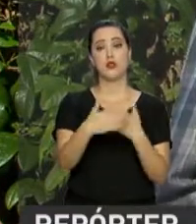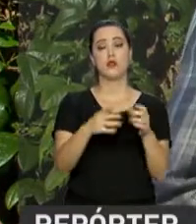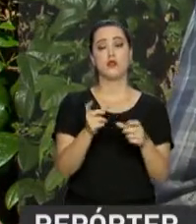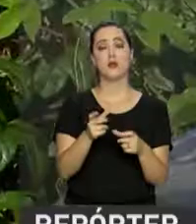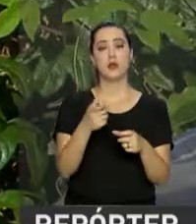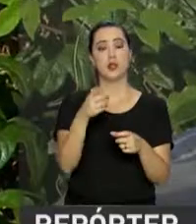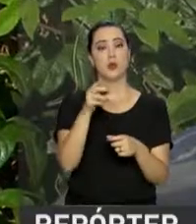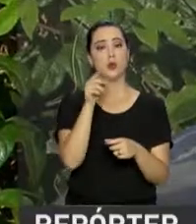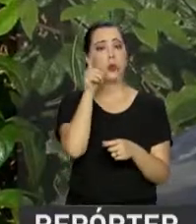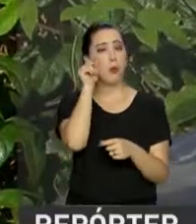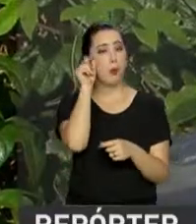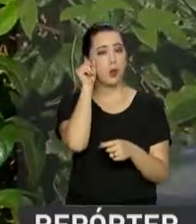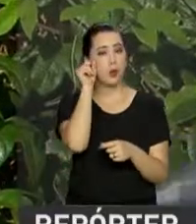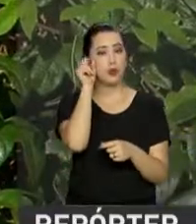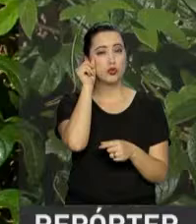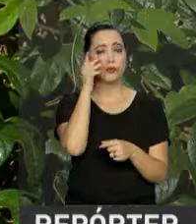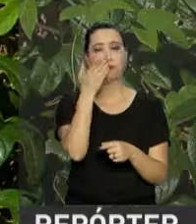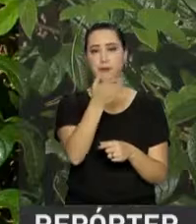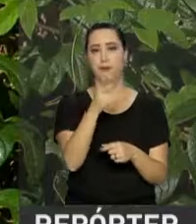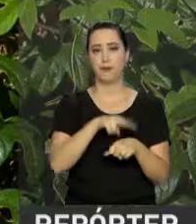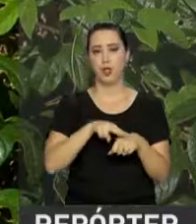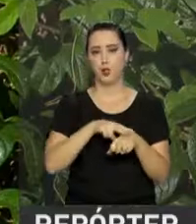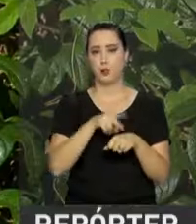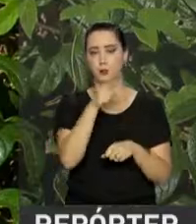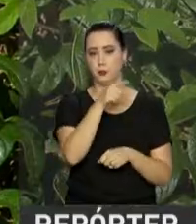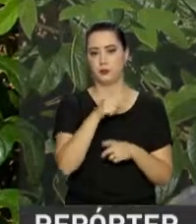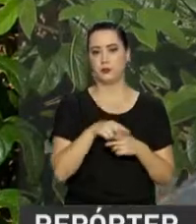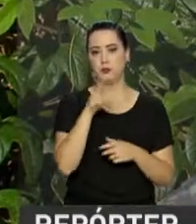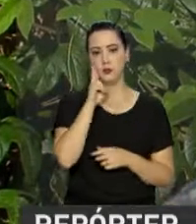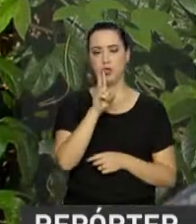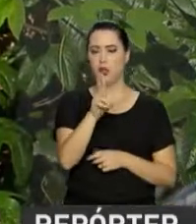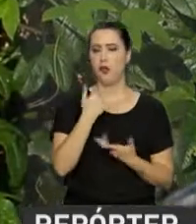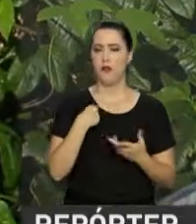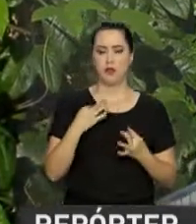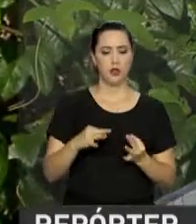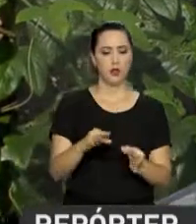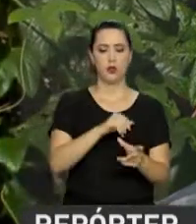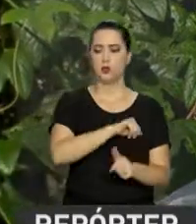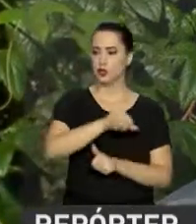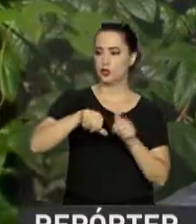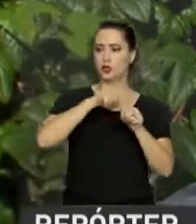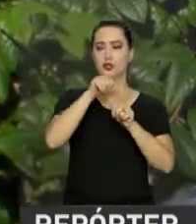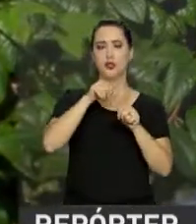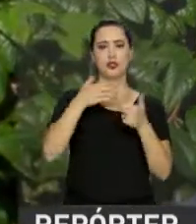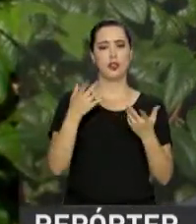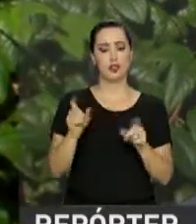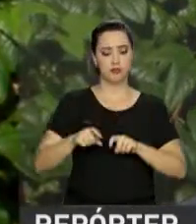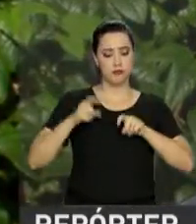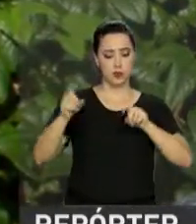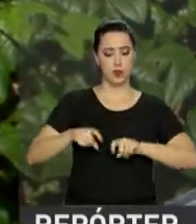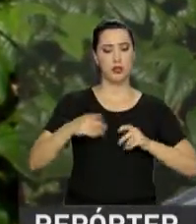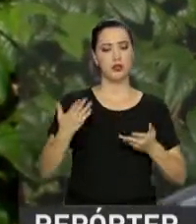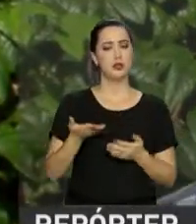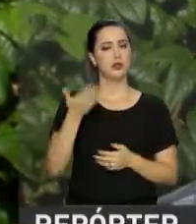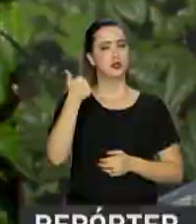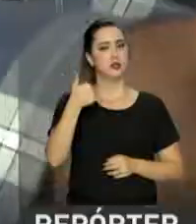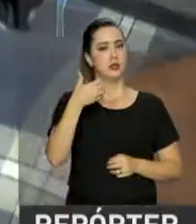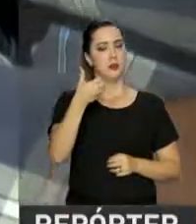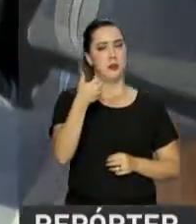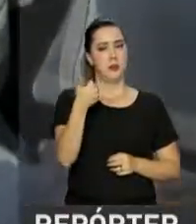filho de agricultor ele diz que veste tecnologias da empresa fazendo diferença no campo desde